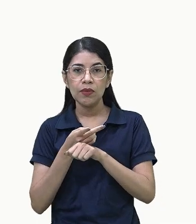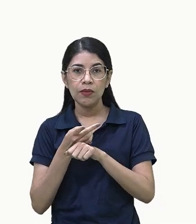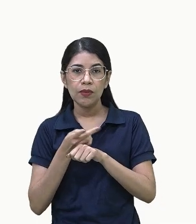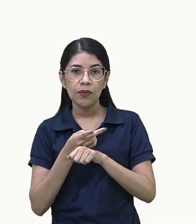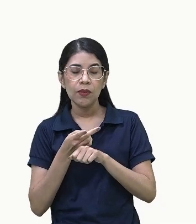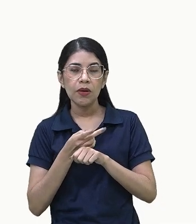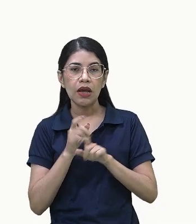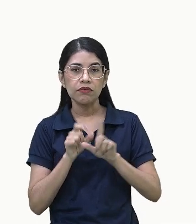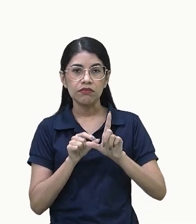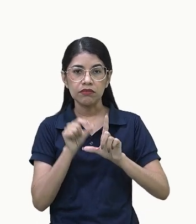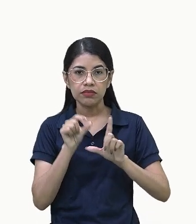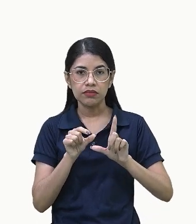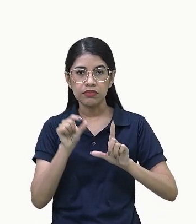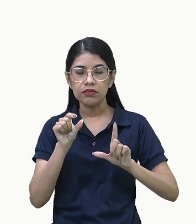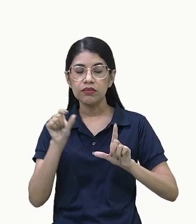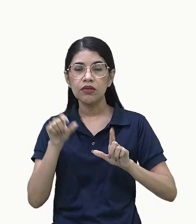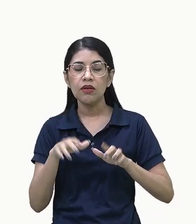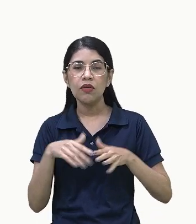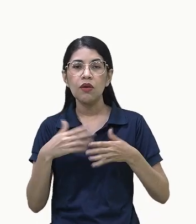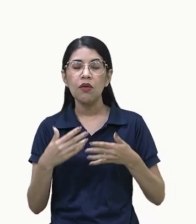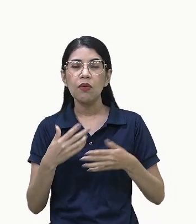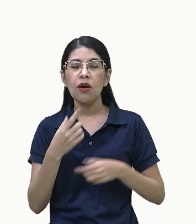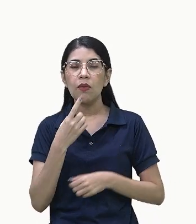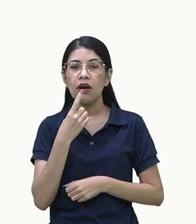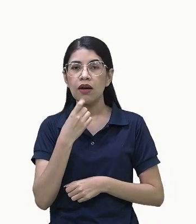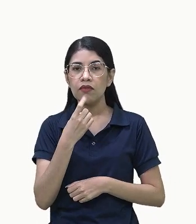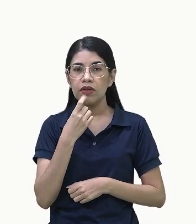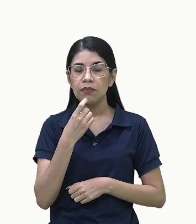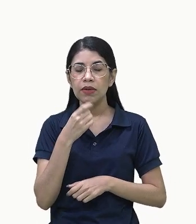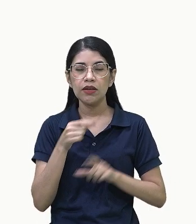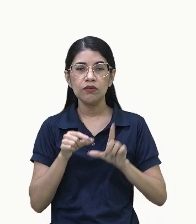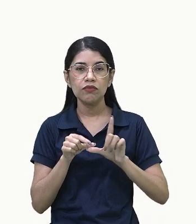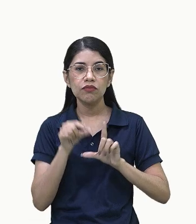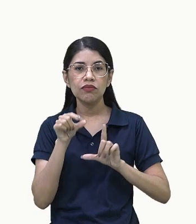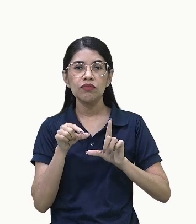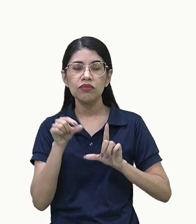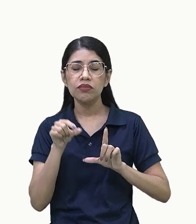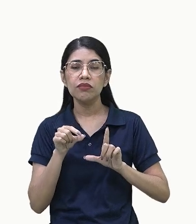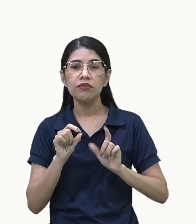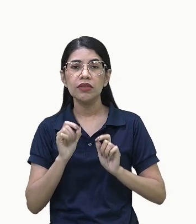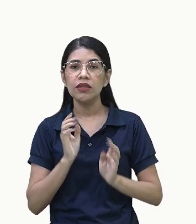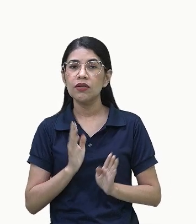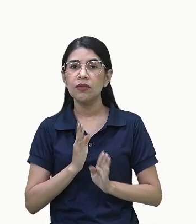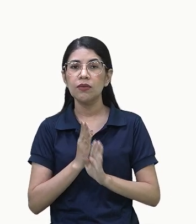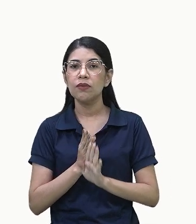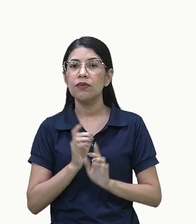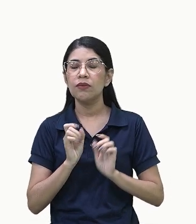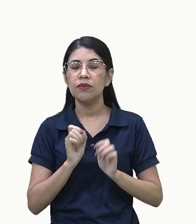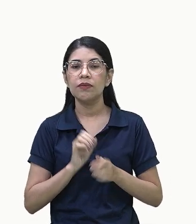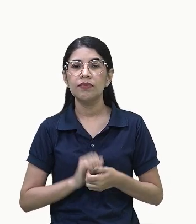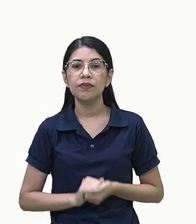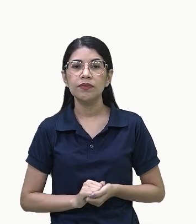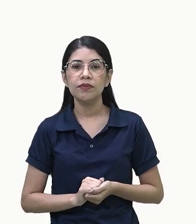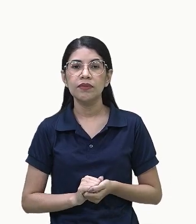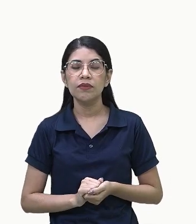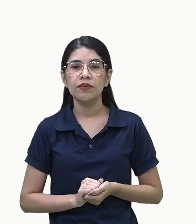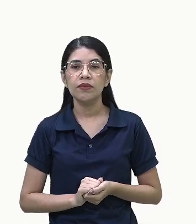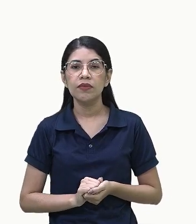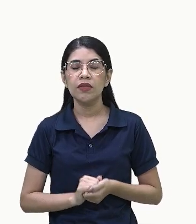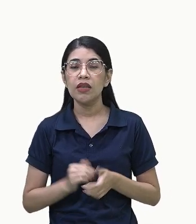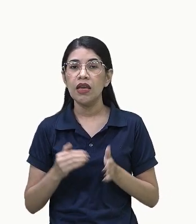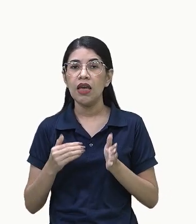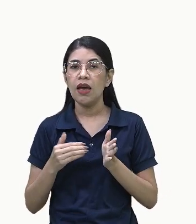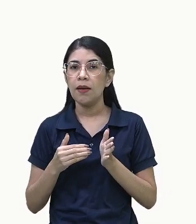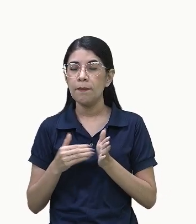no nosso gráfico onde está a coluna em vermelho. Logicamente, a coluna em vermelho é essa